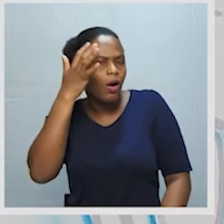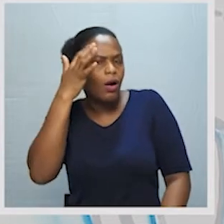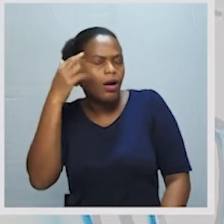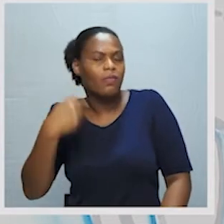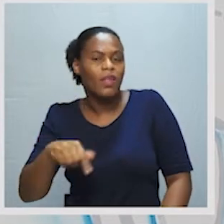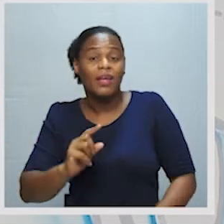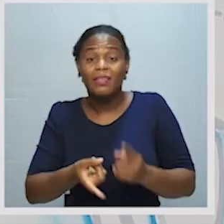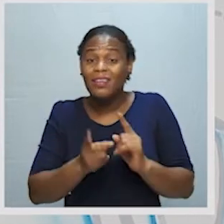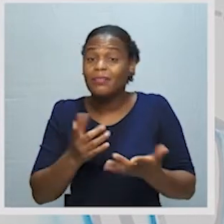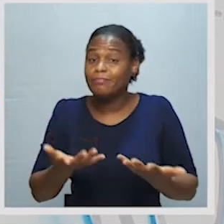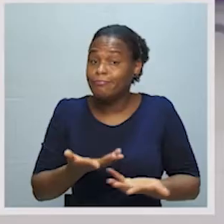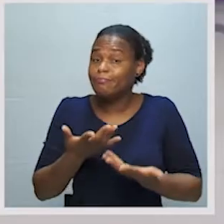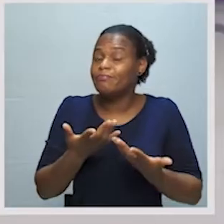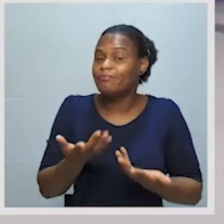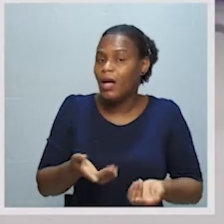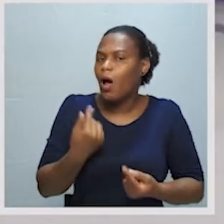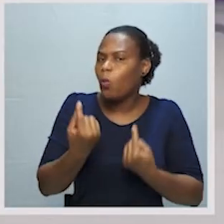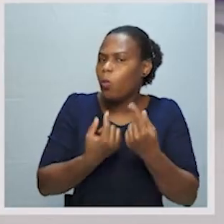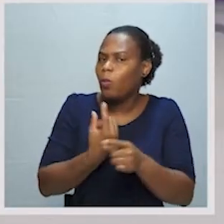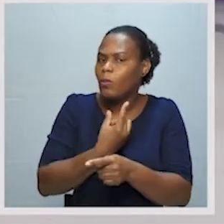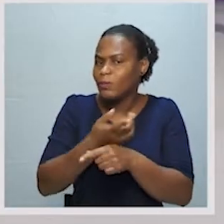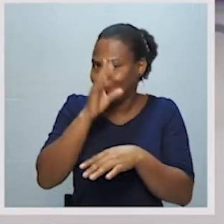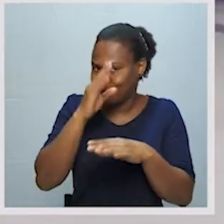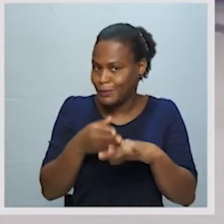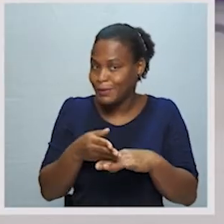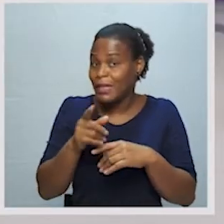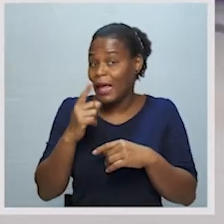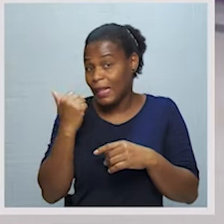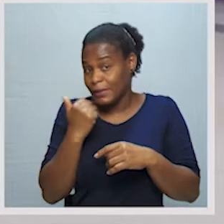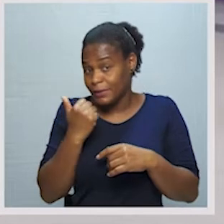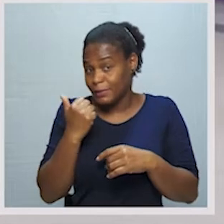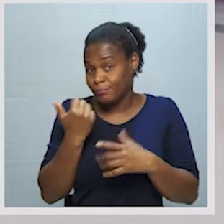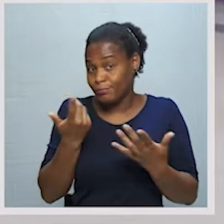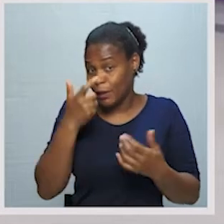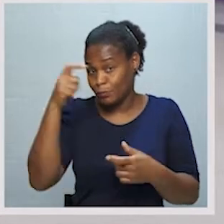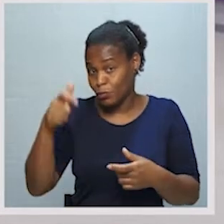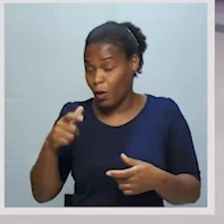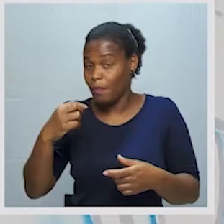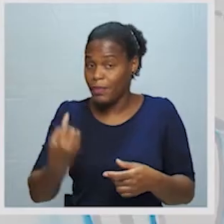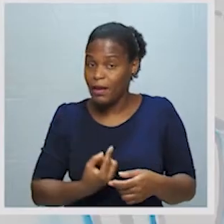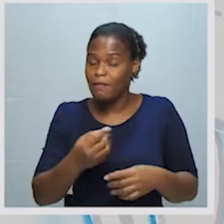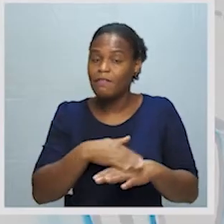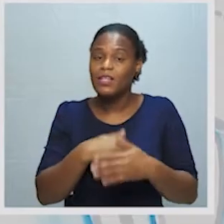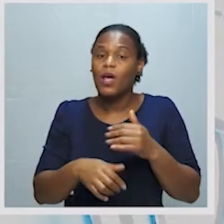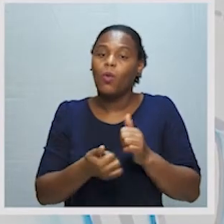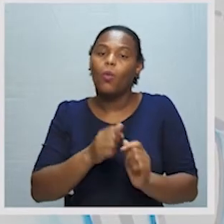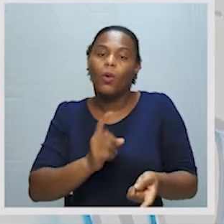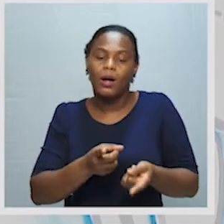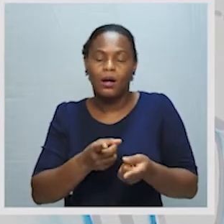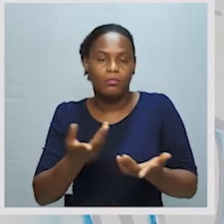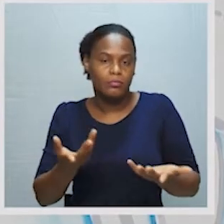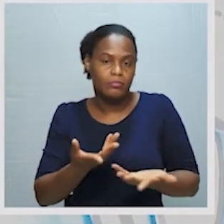tomem consciência de que passa algo e que eles devem fazer com